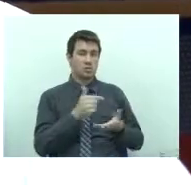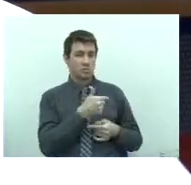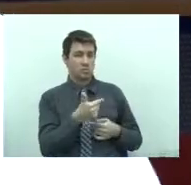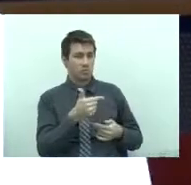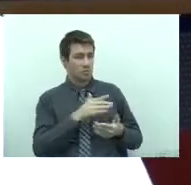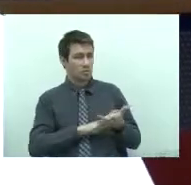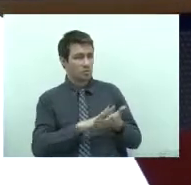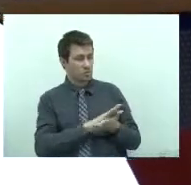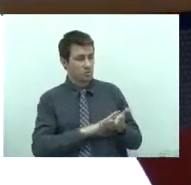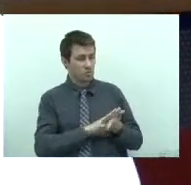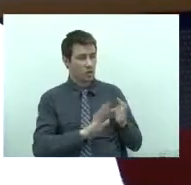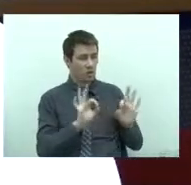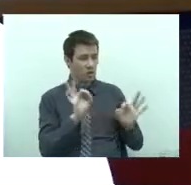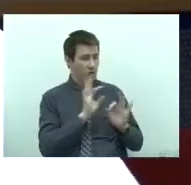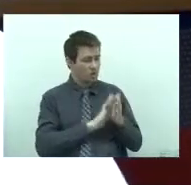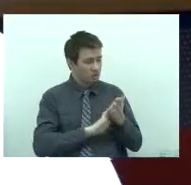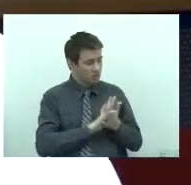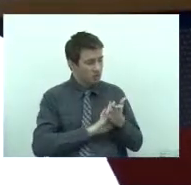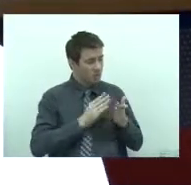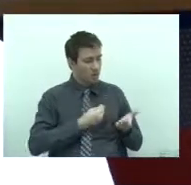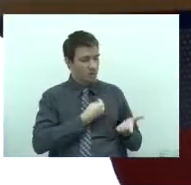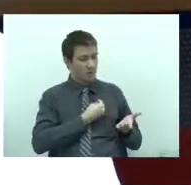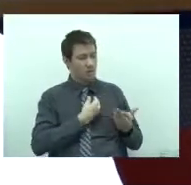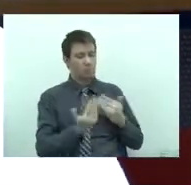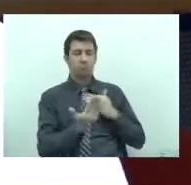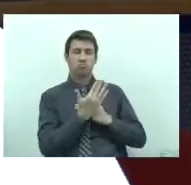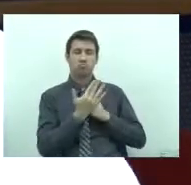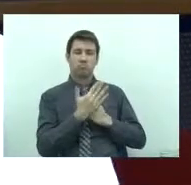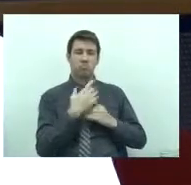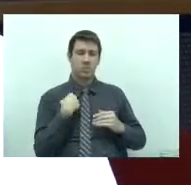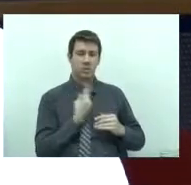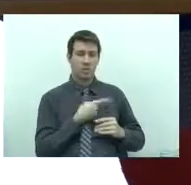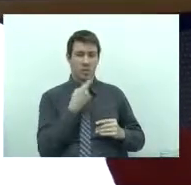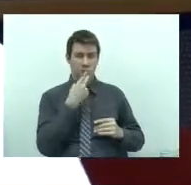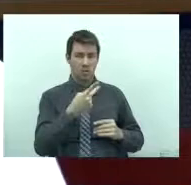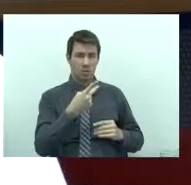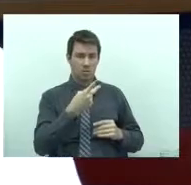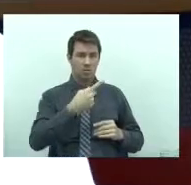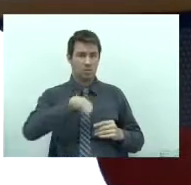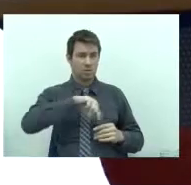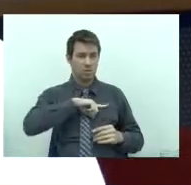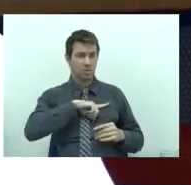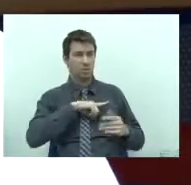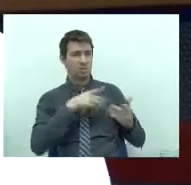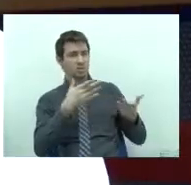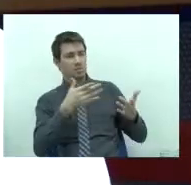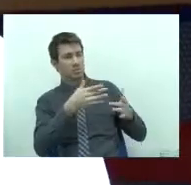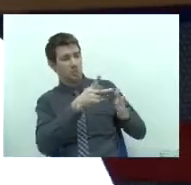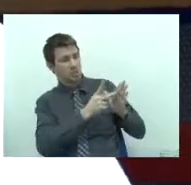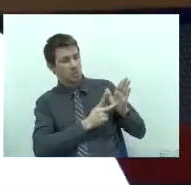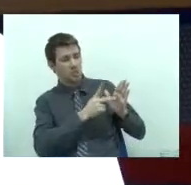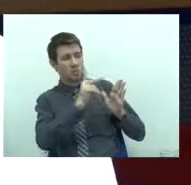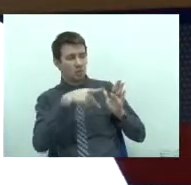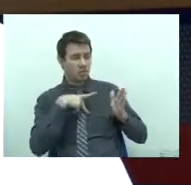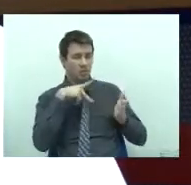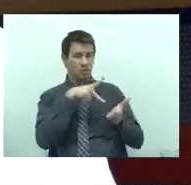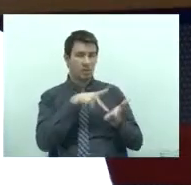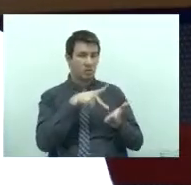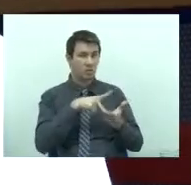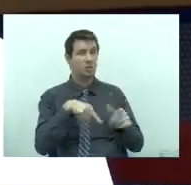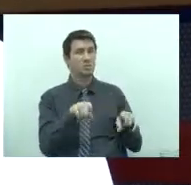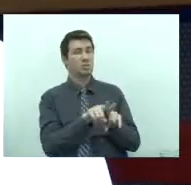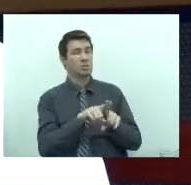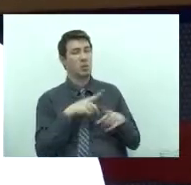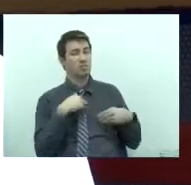muita... Não temos quem defender a gente. Então, nós. Então, esse projeto é justamente para poder estar